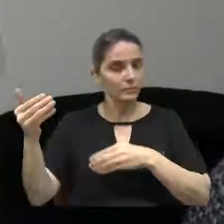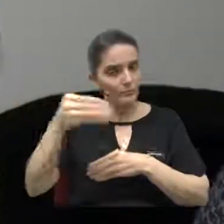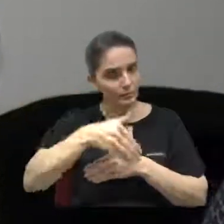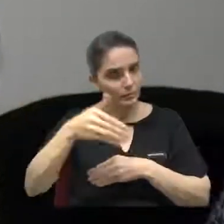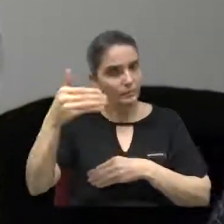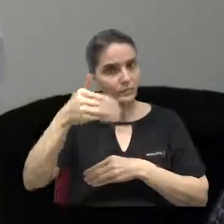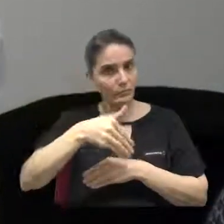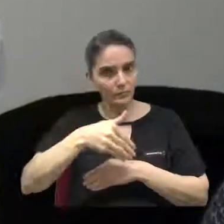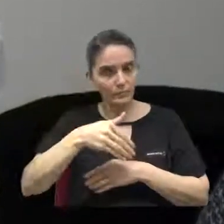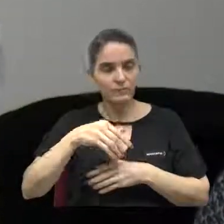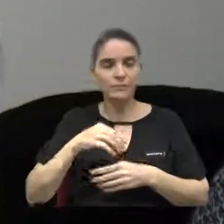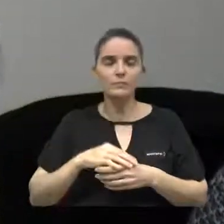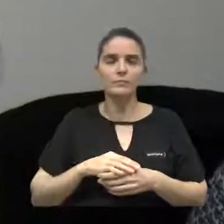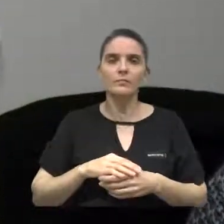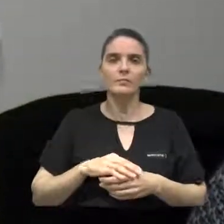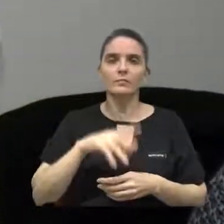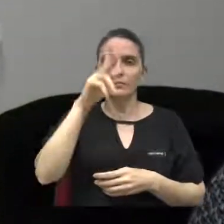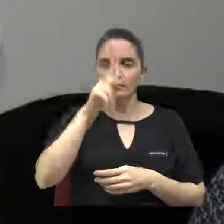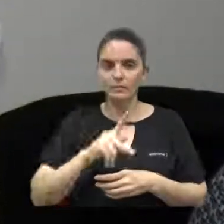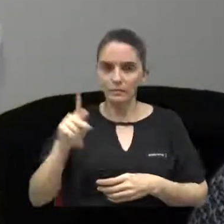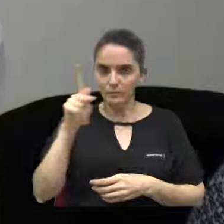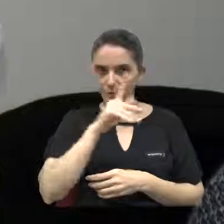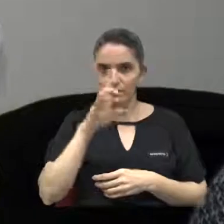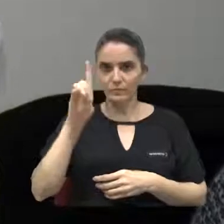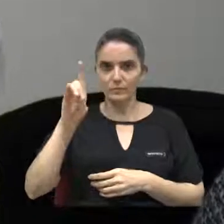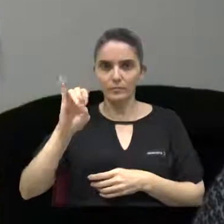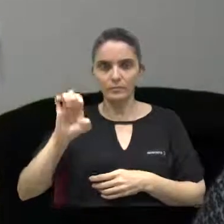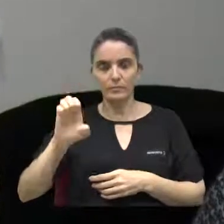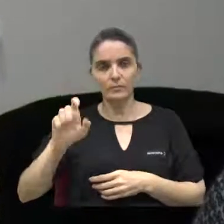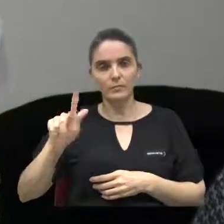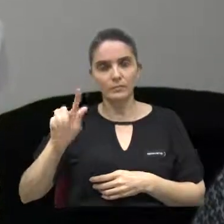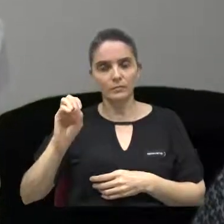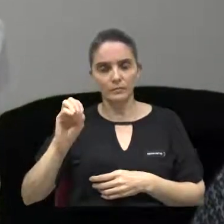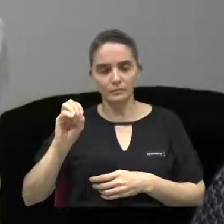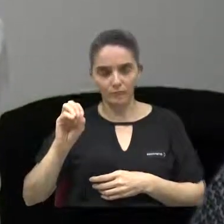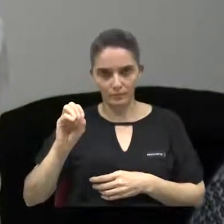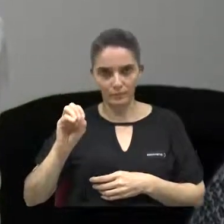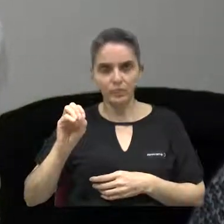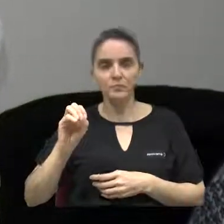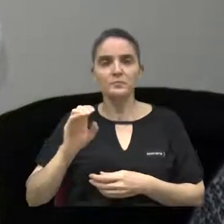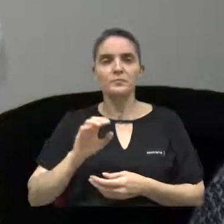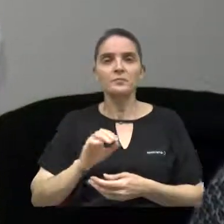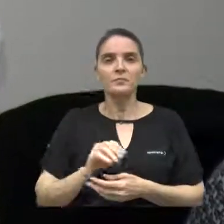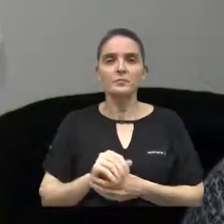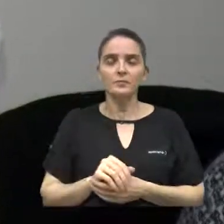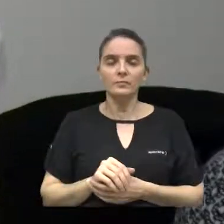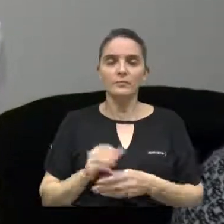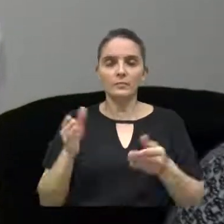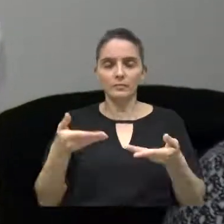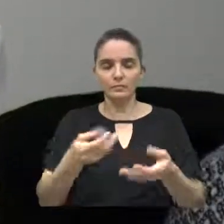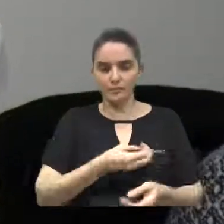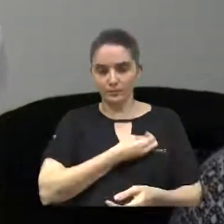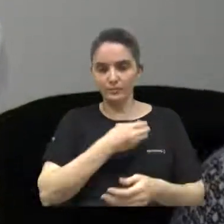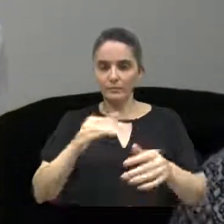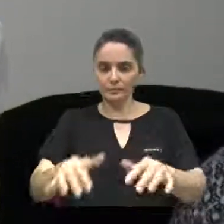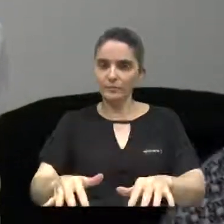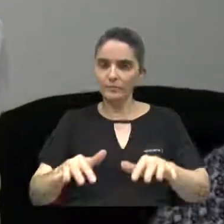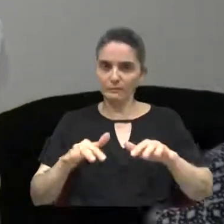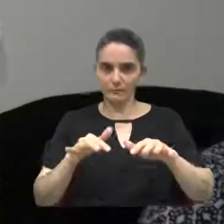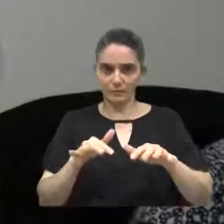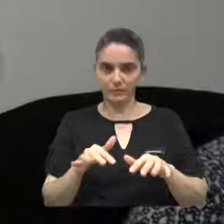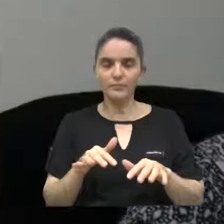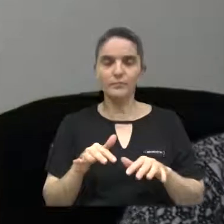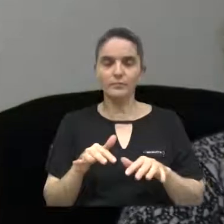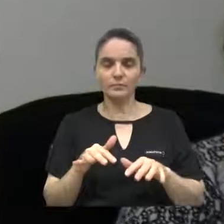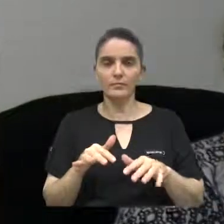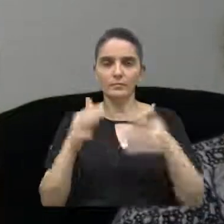sempre, não seria diferente, sempre carinhoso com todos e teria que estar aqui presente na data de hoje.